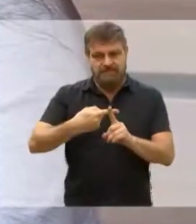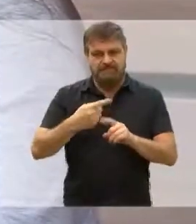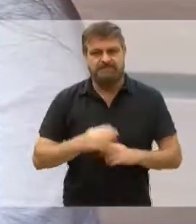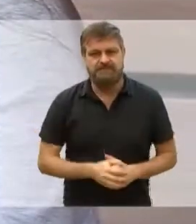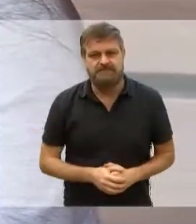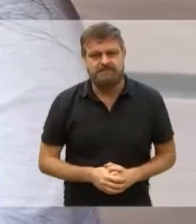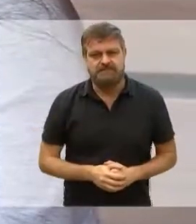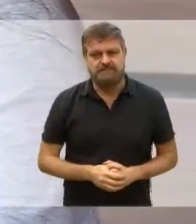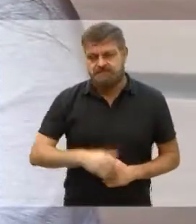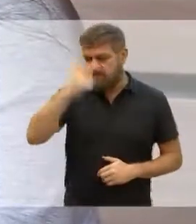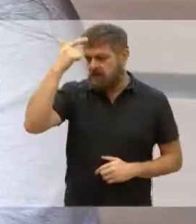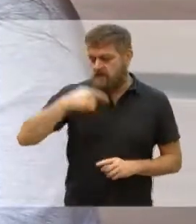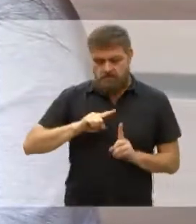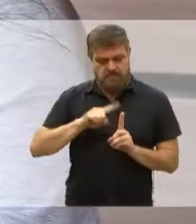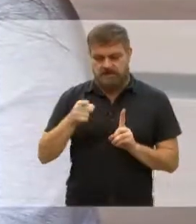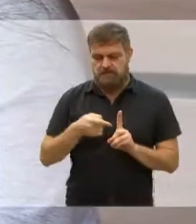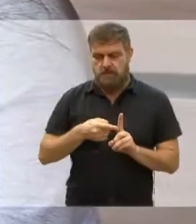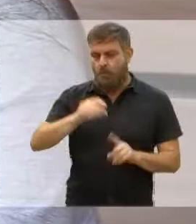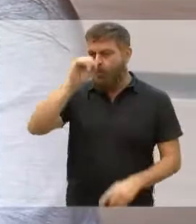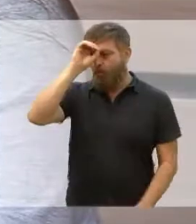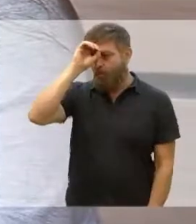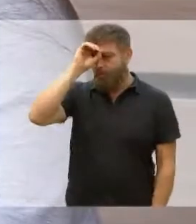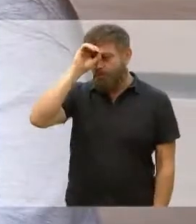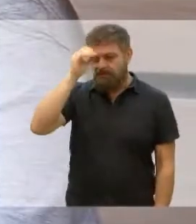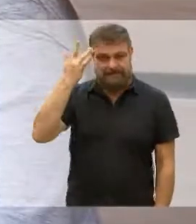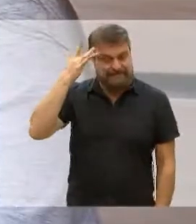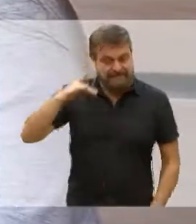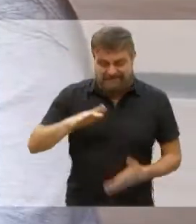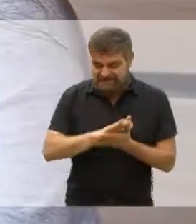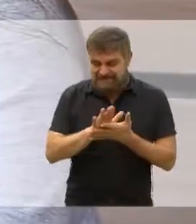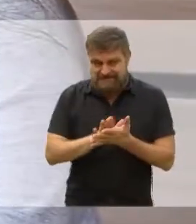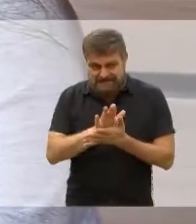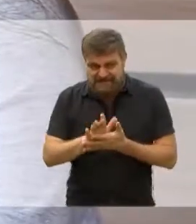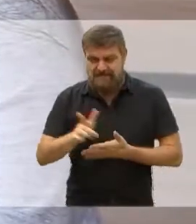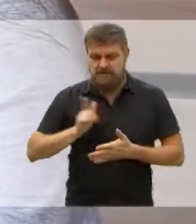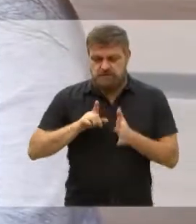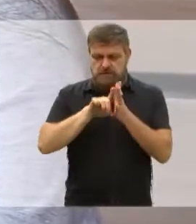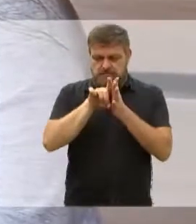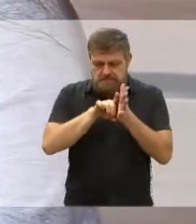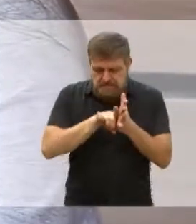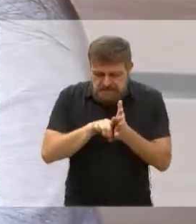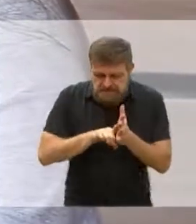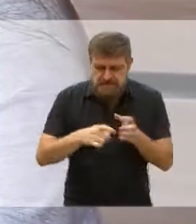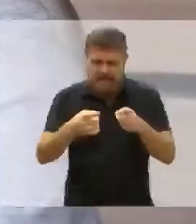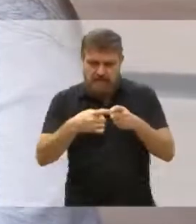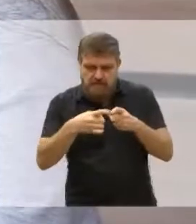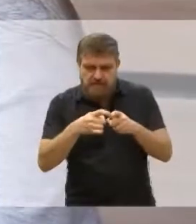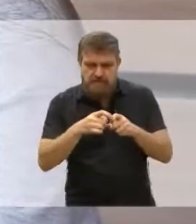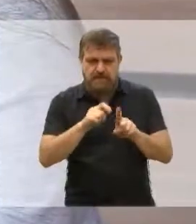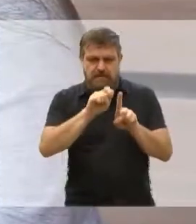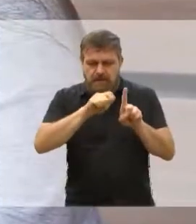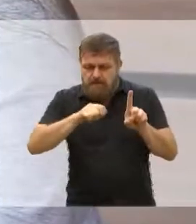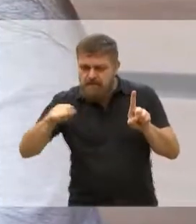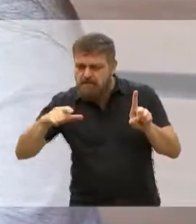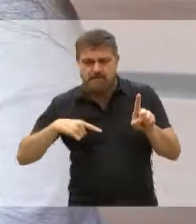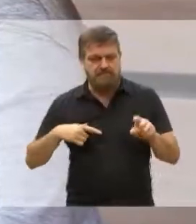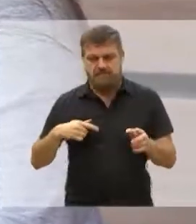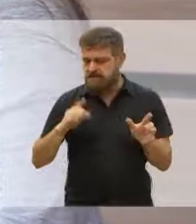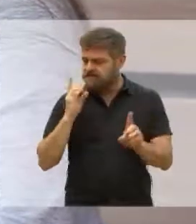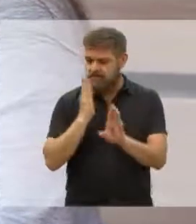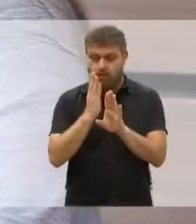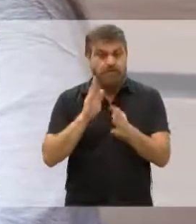mais. Tá, eu não soube na gravidez que ela teria síndrome de Down, embora tivesse feito vários exames,